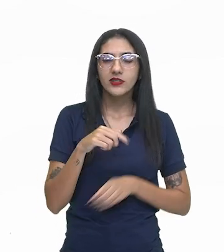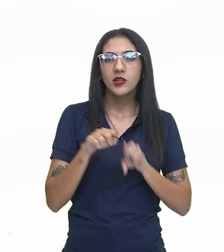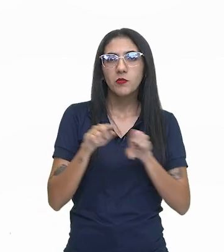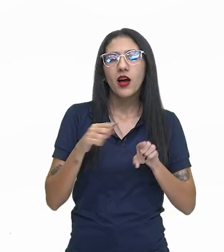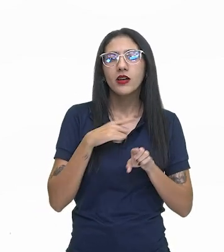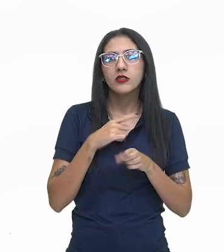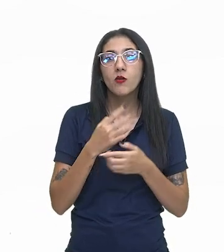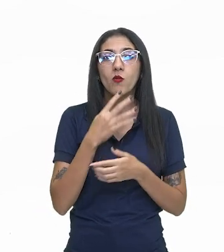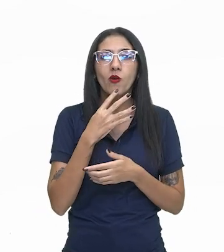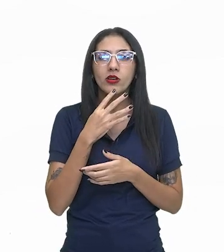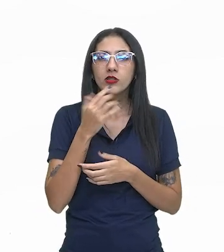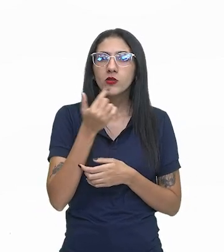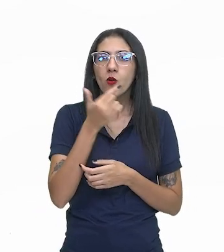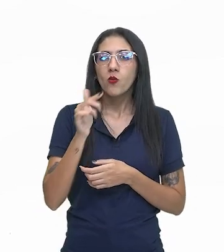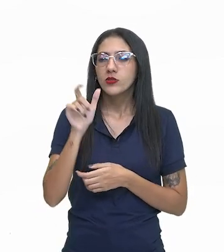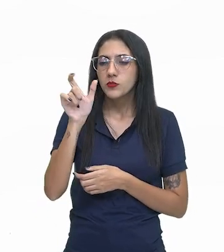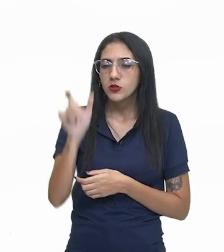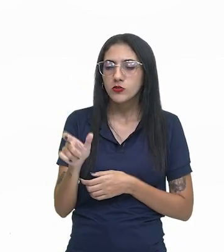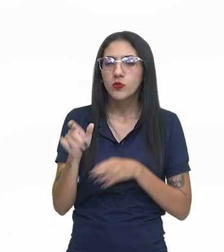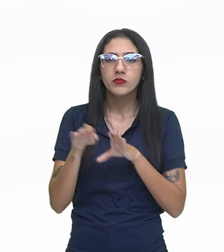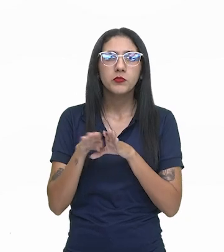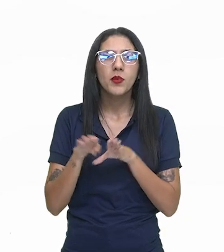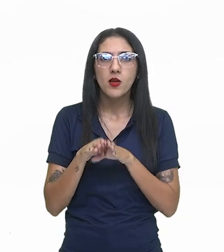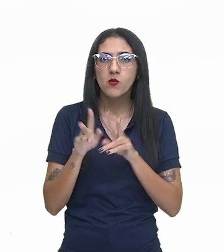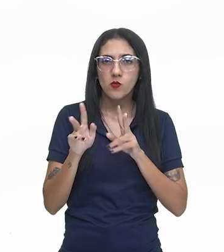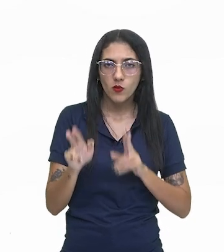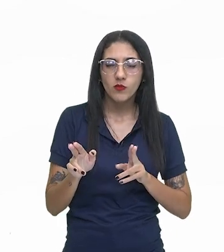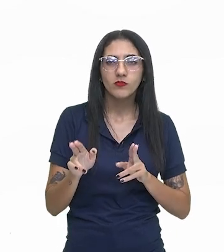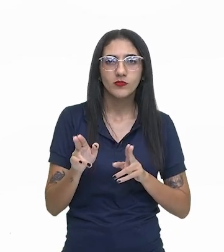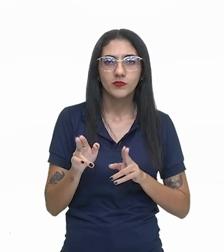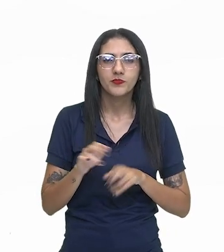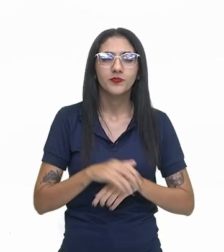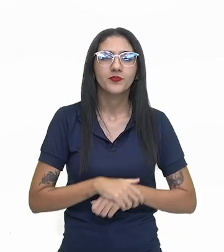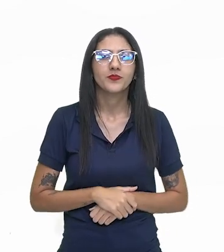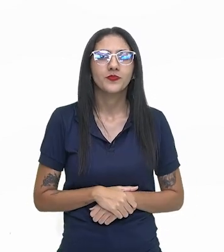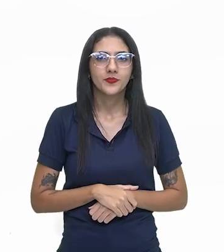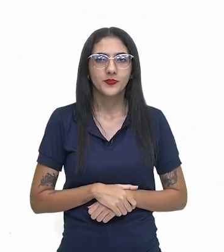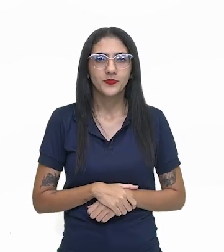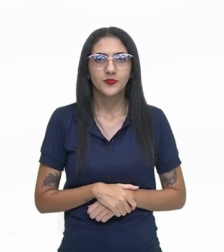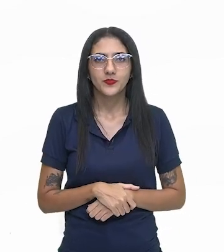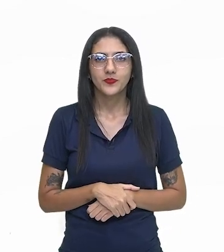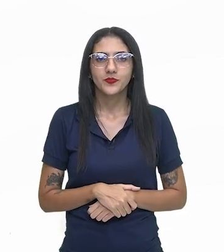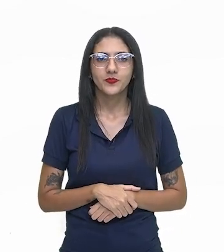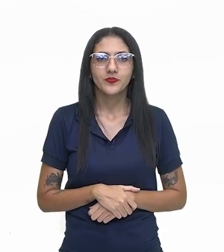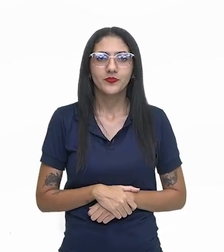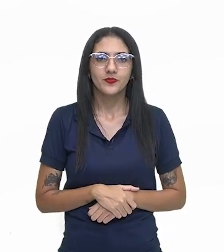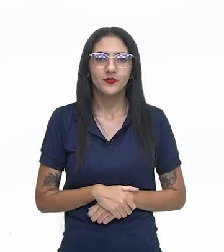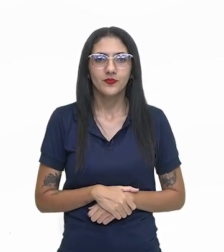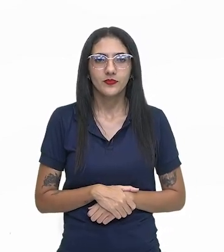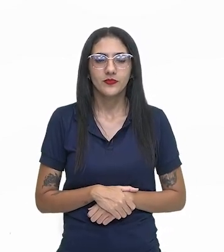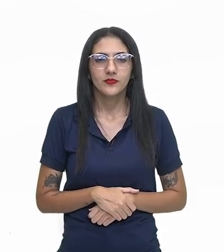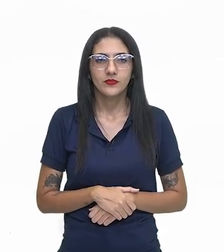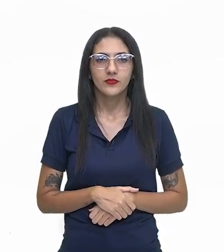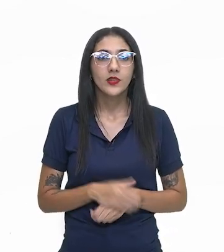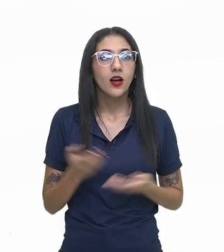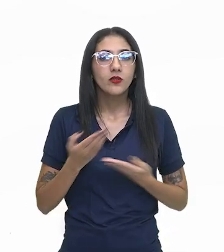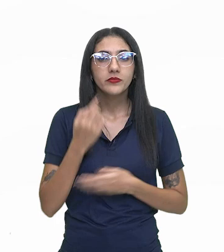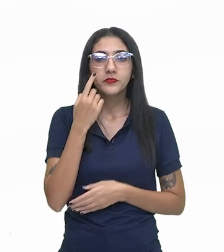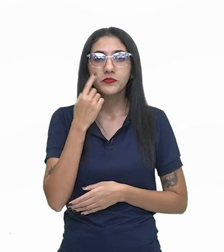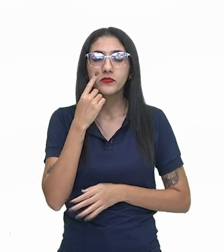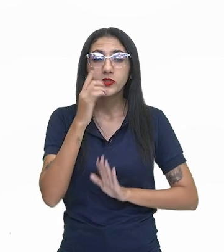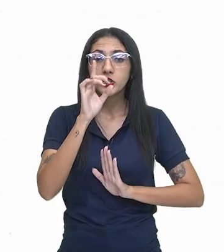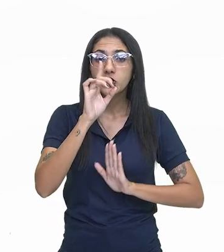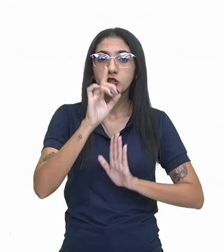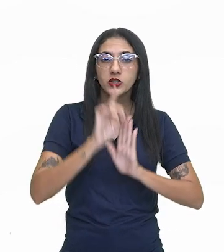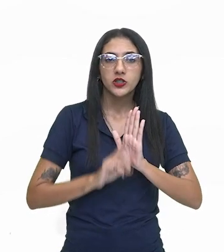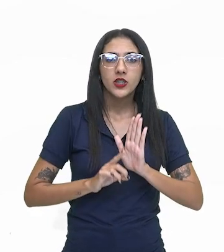que está aqui, que também é sujeito de direitos e deveres, né? Muito bem. E aí nós vamos falar dos direitos de cidadania